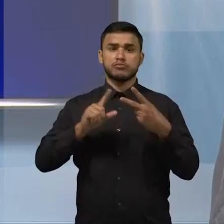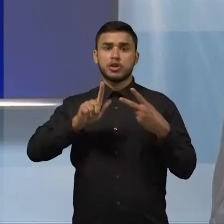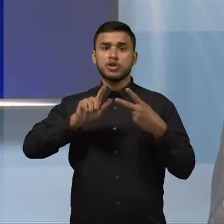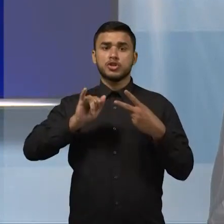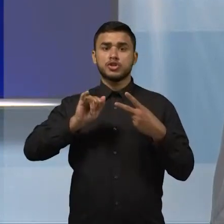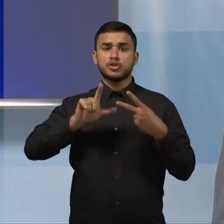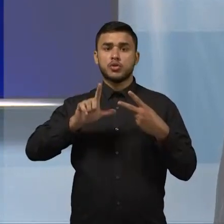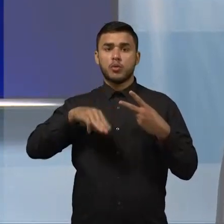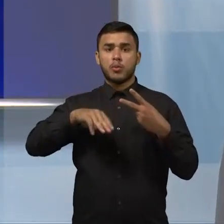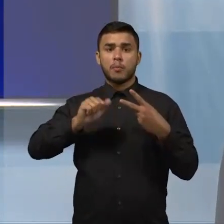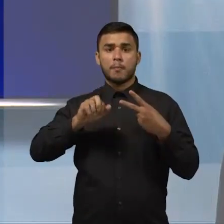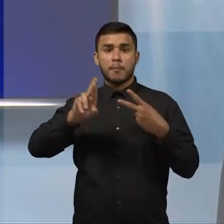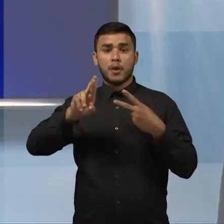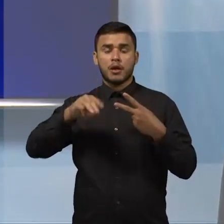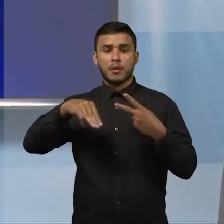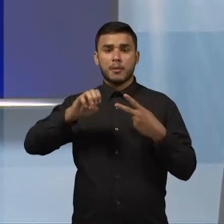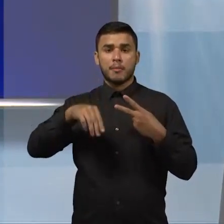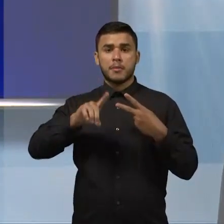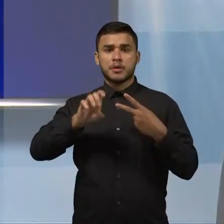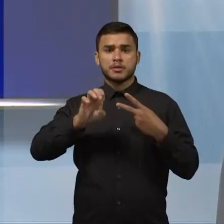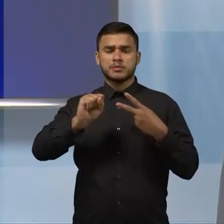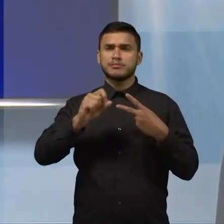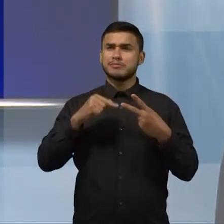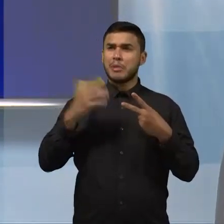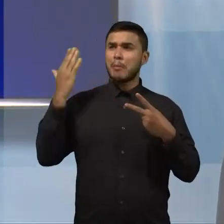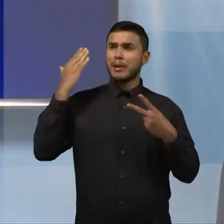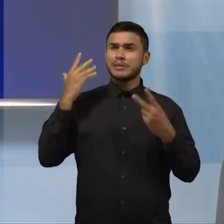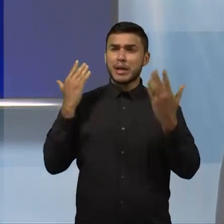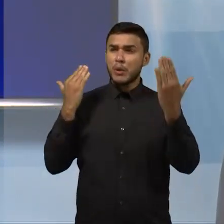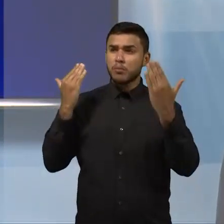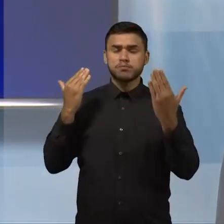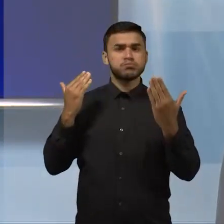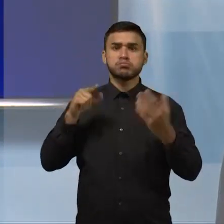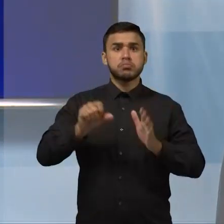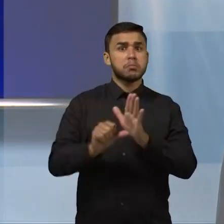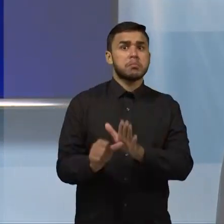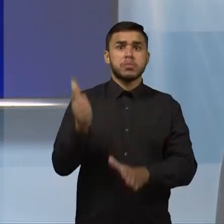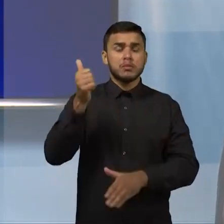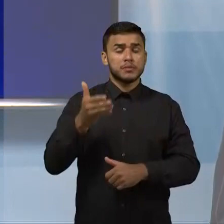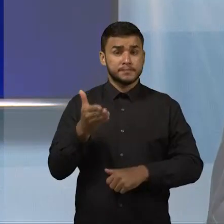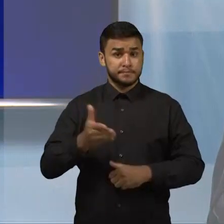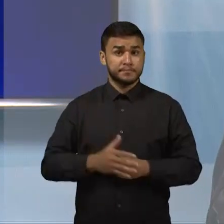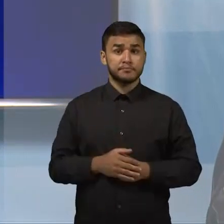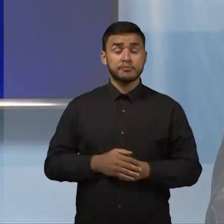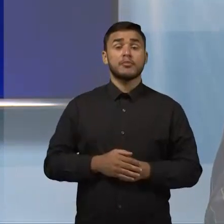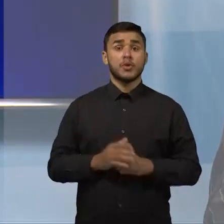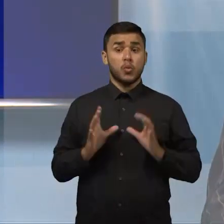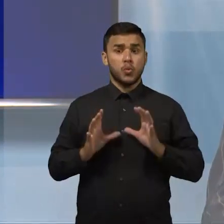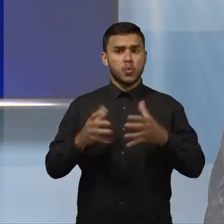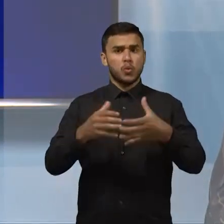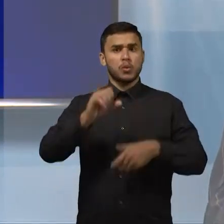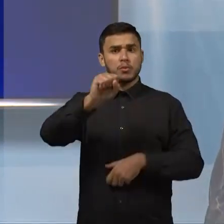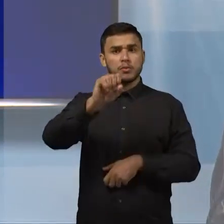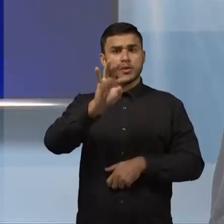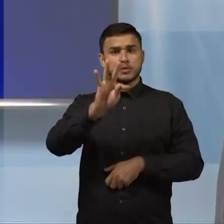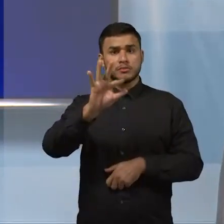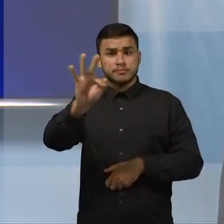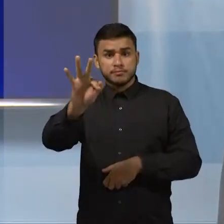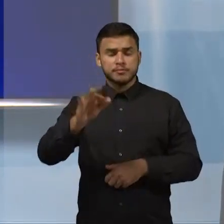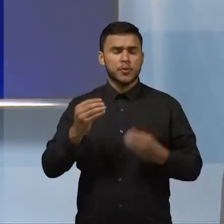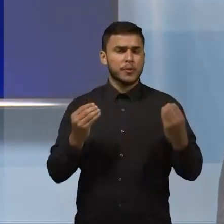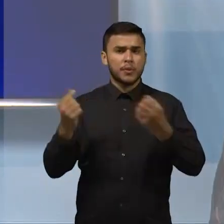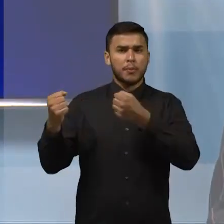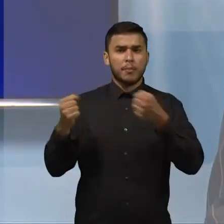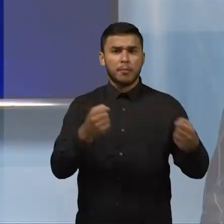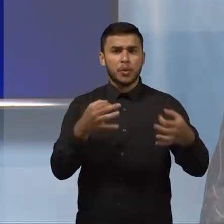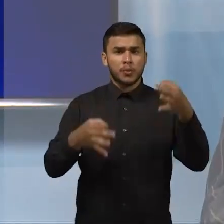tem precedente na história do Supremo Tribunal Federal. Mais do que essas acusações,